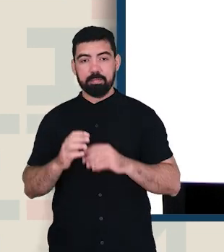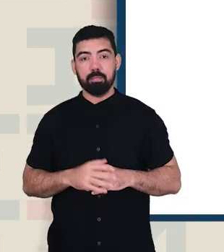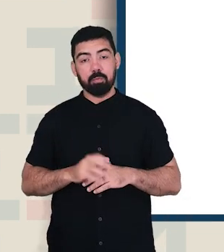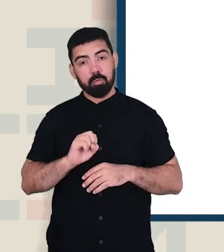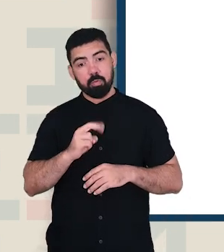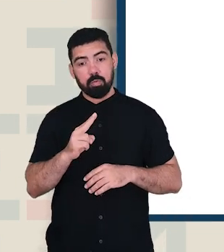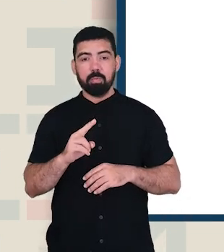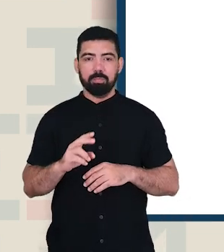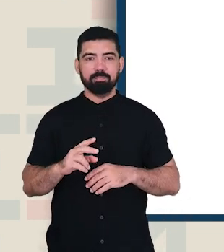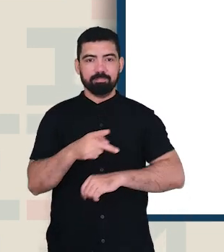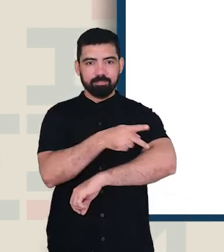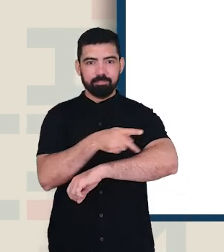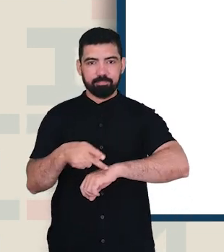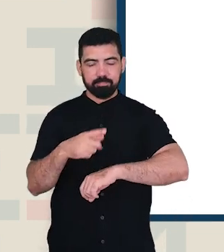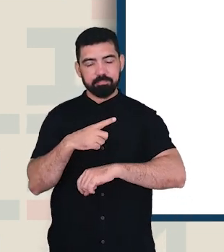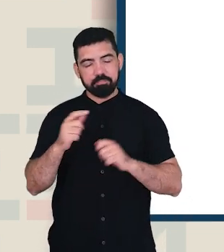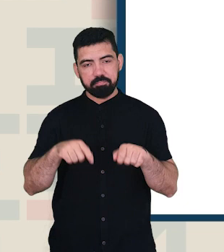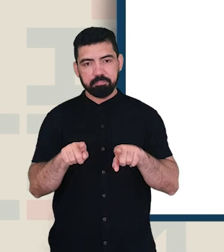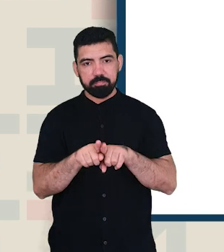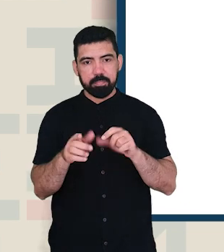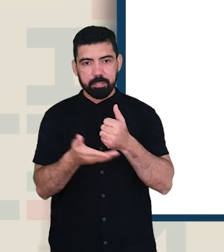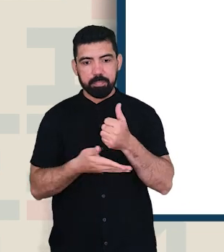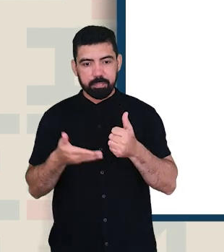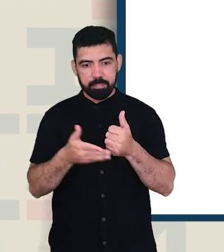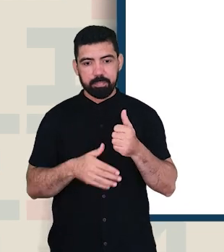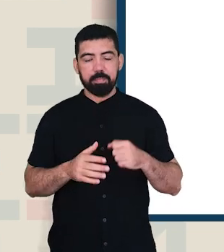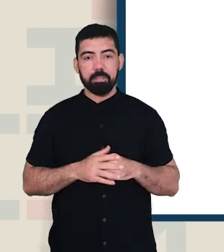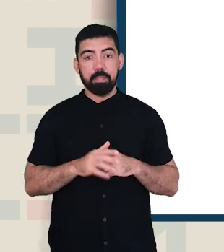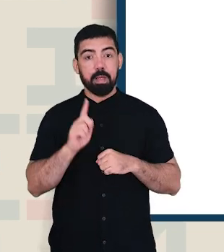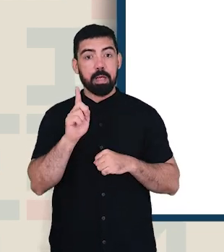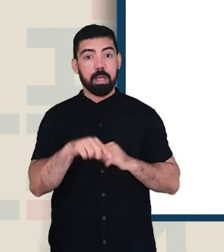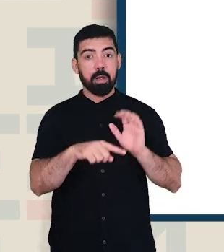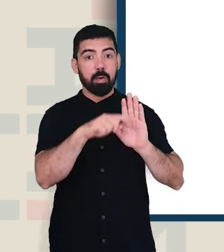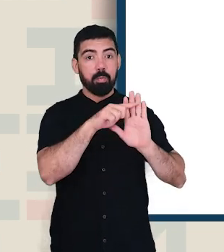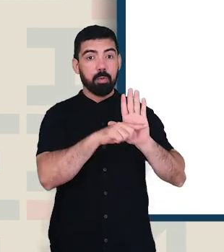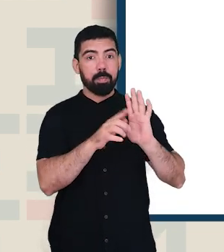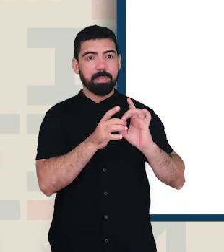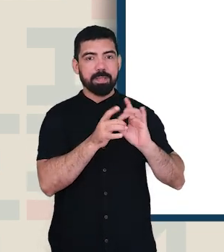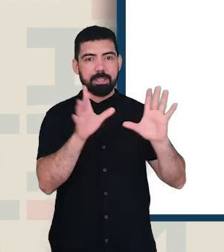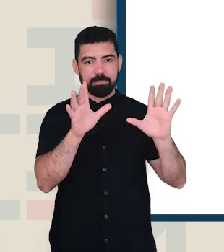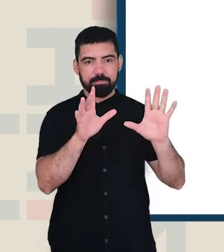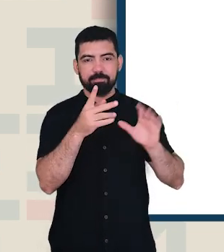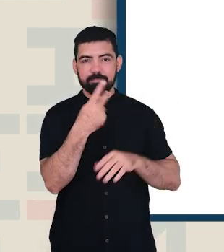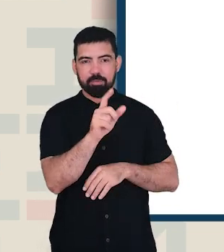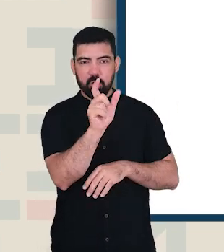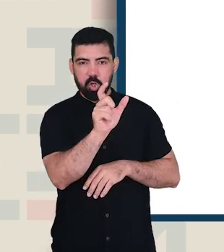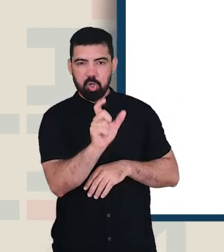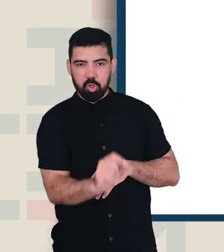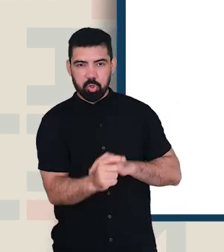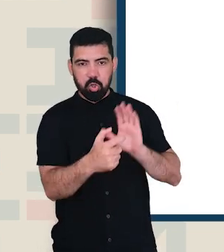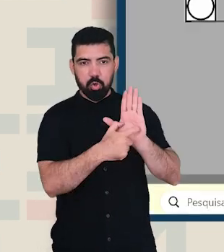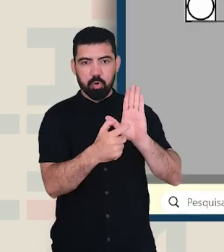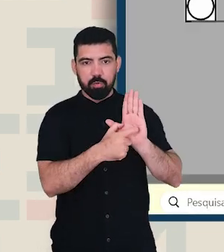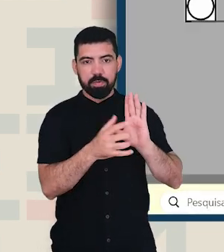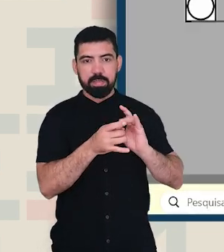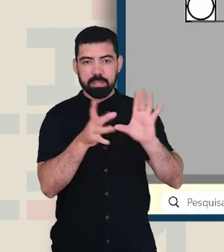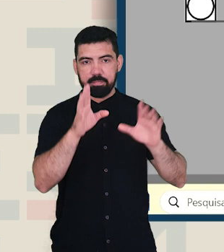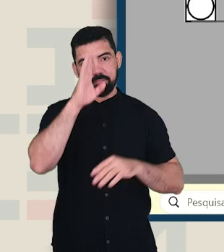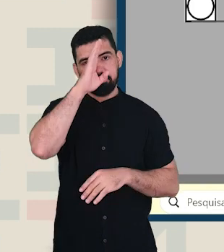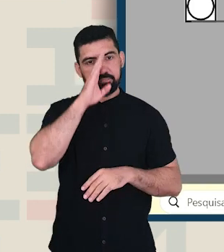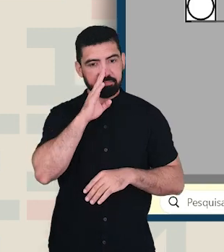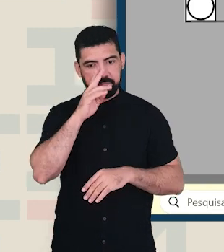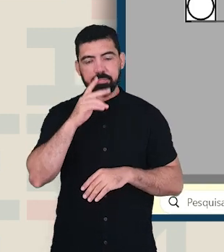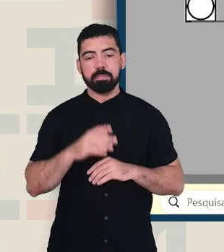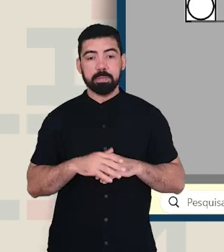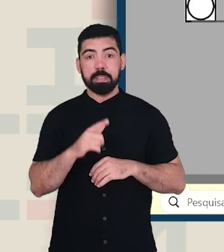basicamente, e é um programa livre. Então, é de graça, tem